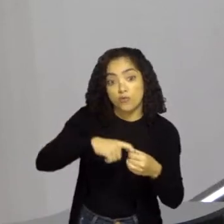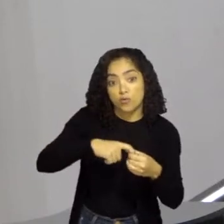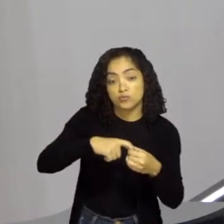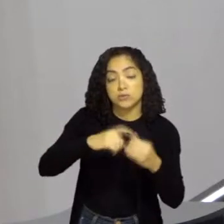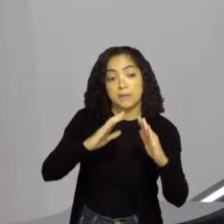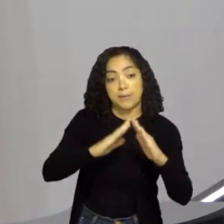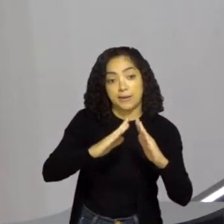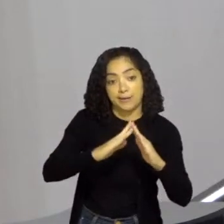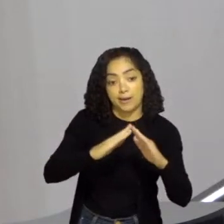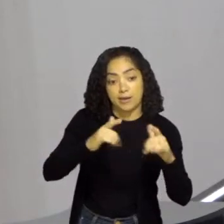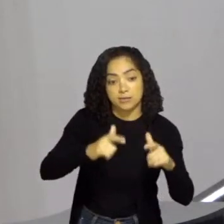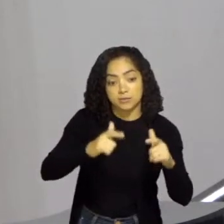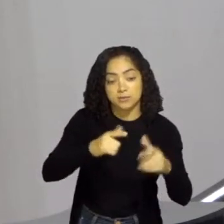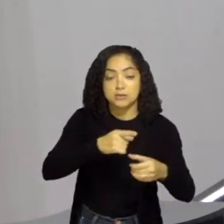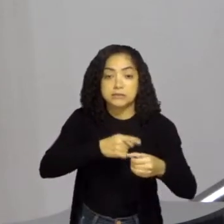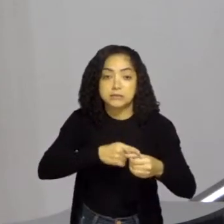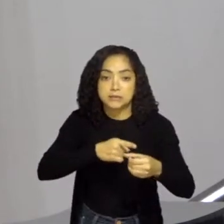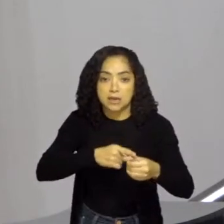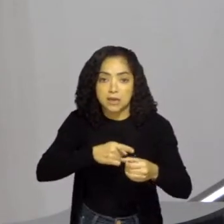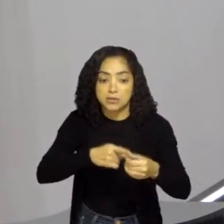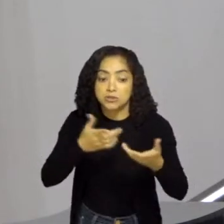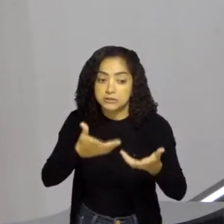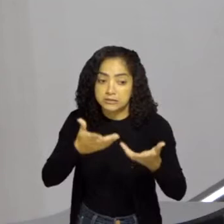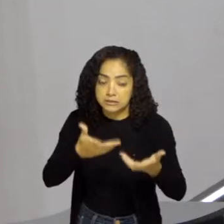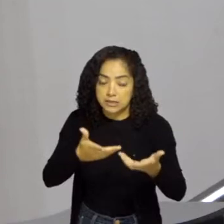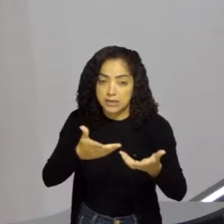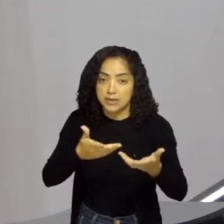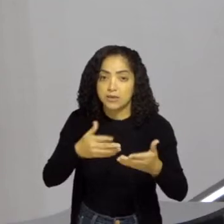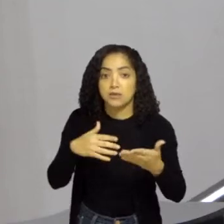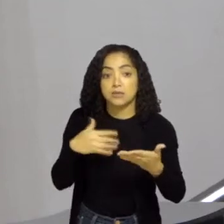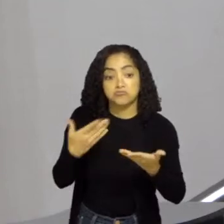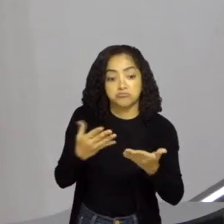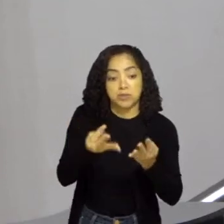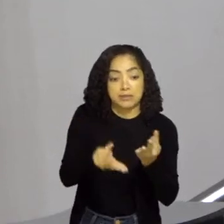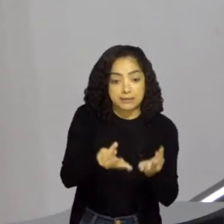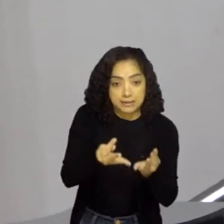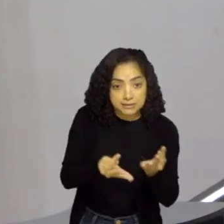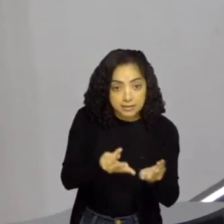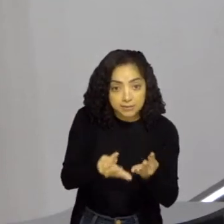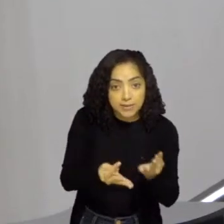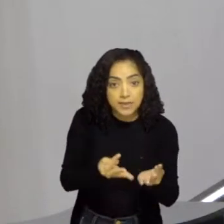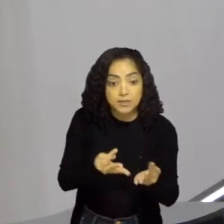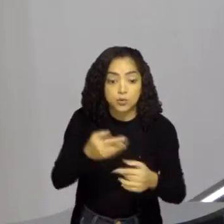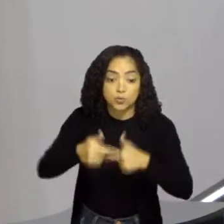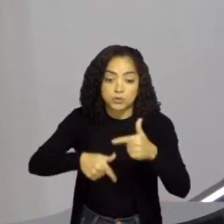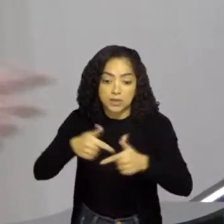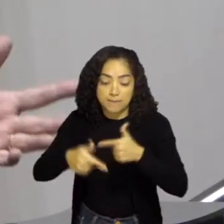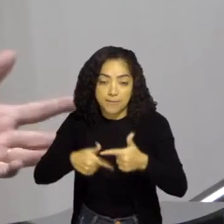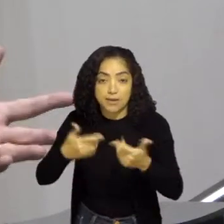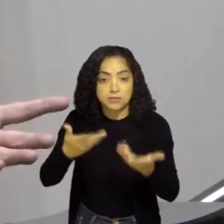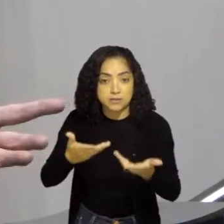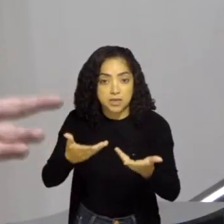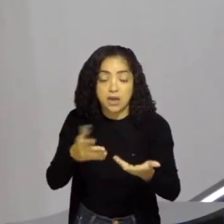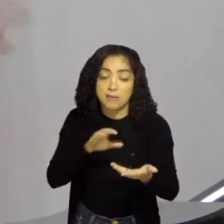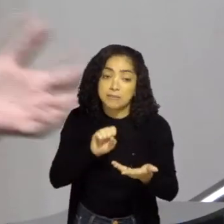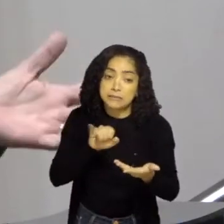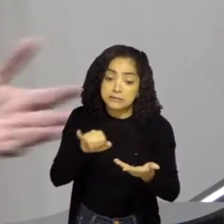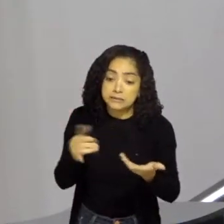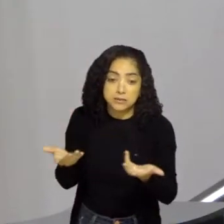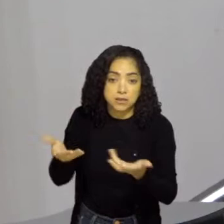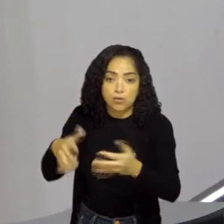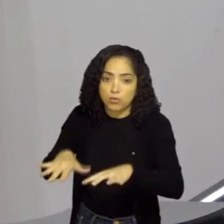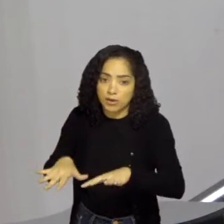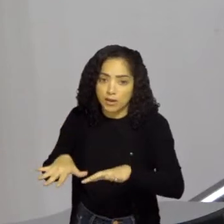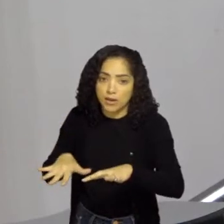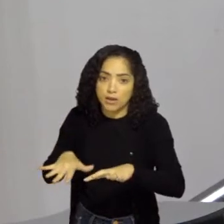residência, para a sua família, se quer tratamento, se quer emprego, e se não quer, não